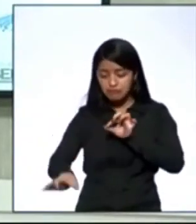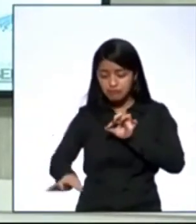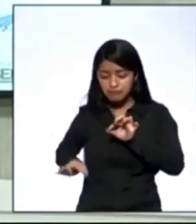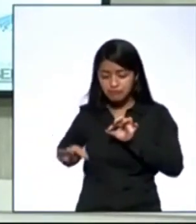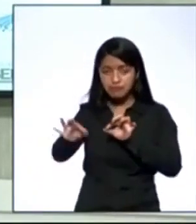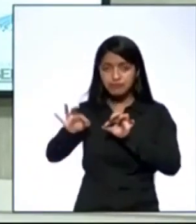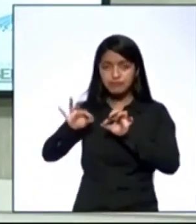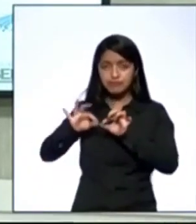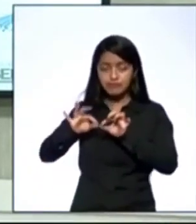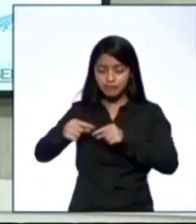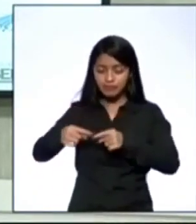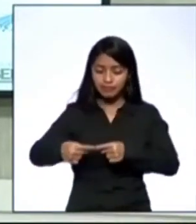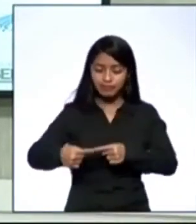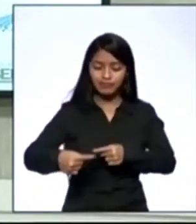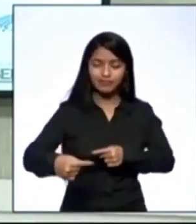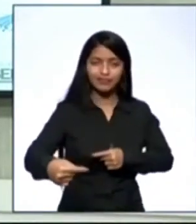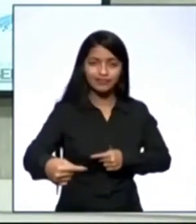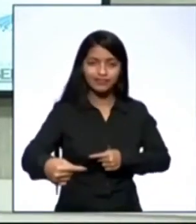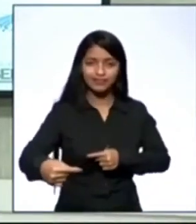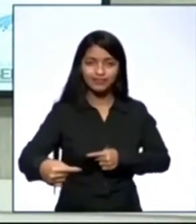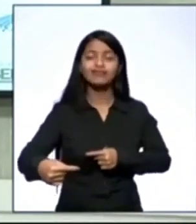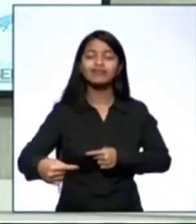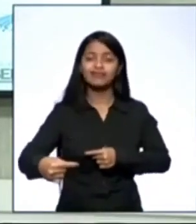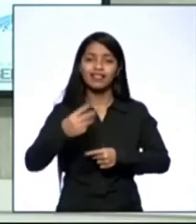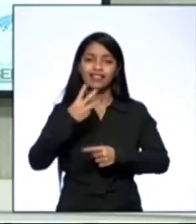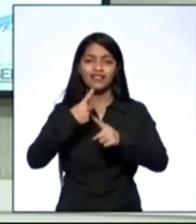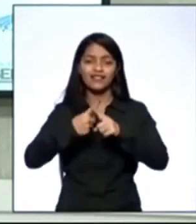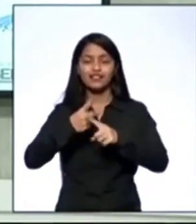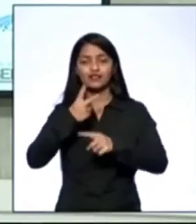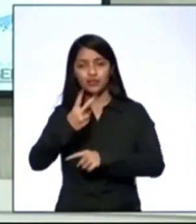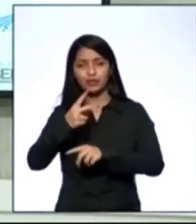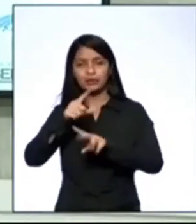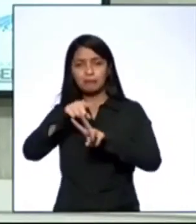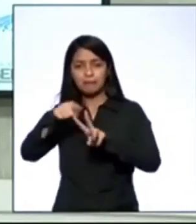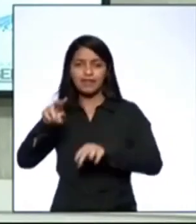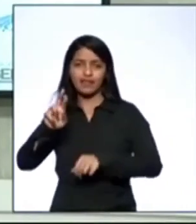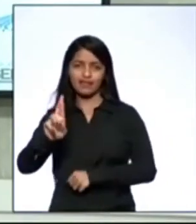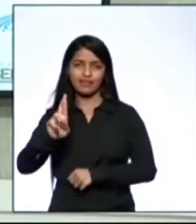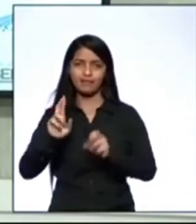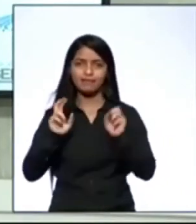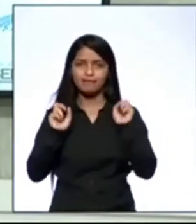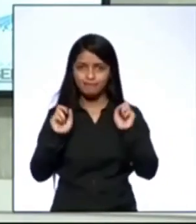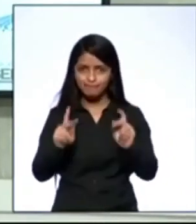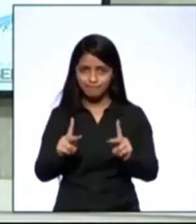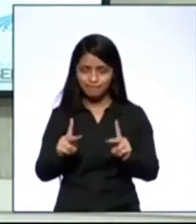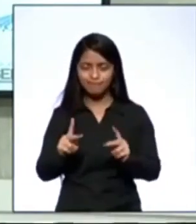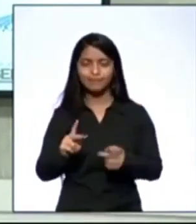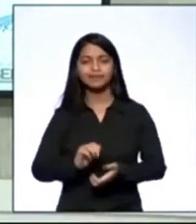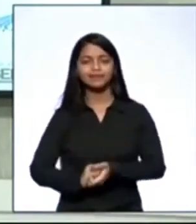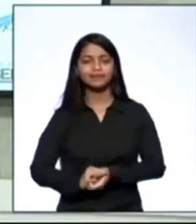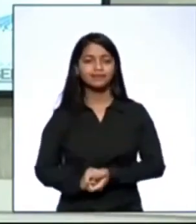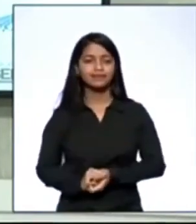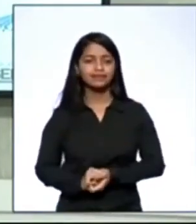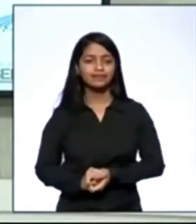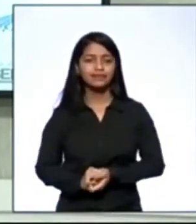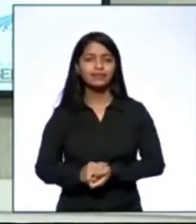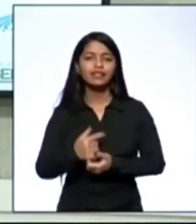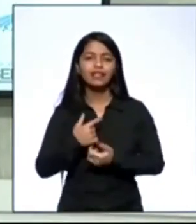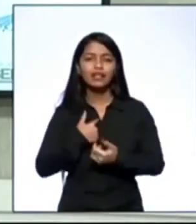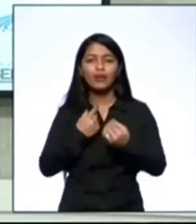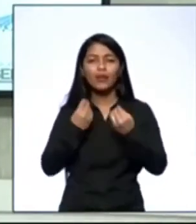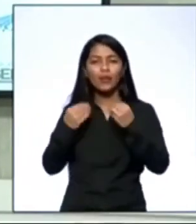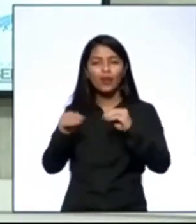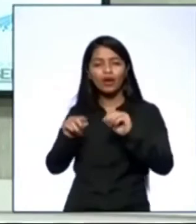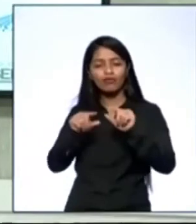de 2πr. 3 voltas, 3 vezes 2πr. Ok? Eu acabei formalizando por formulinha,